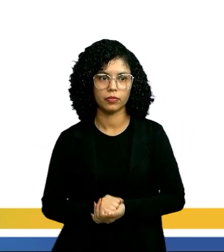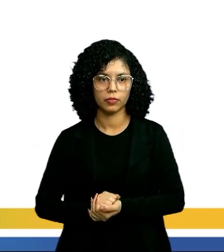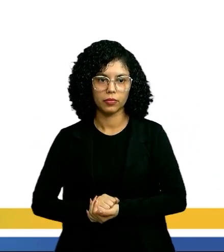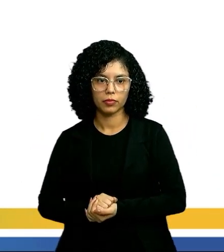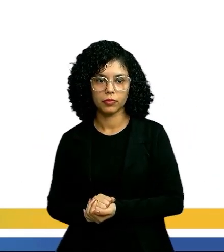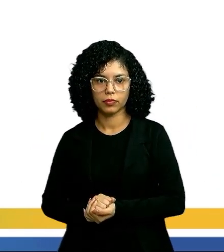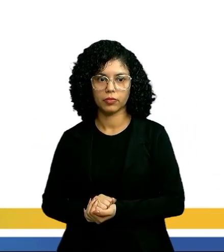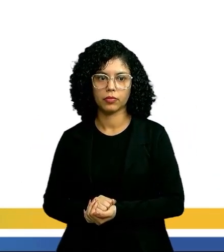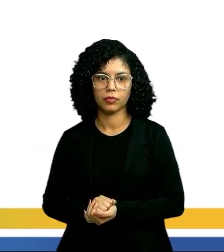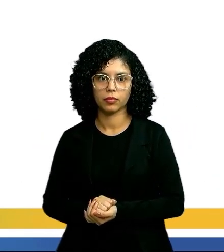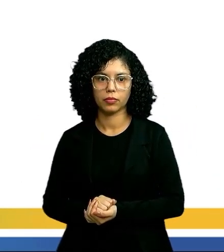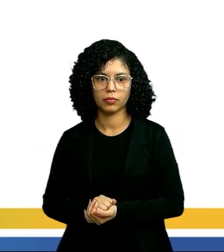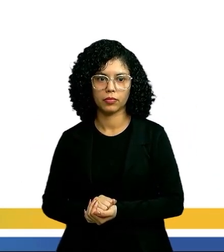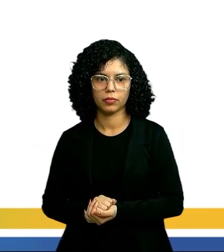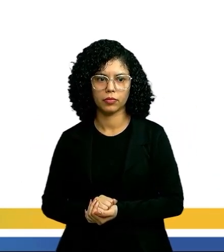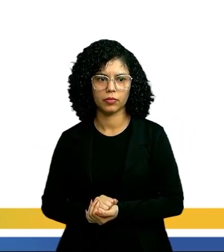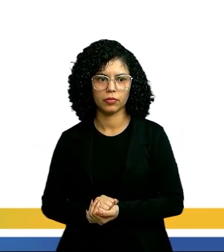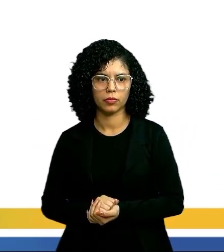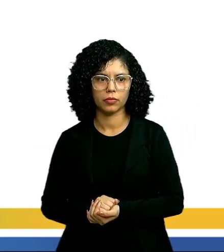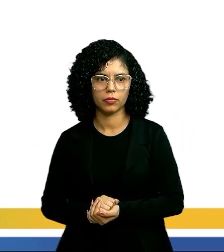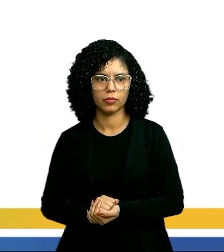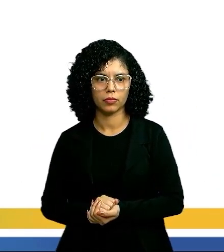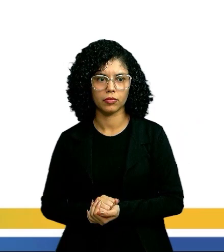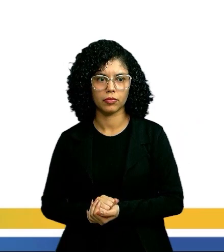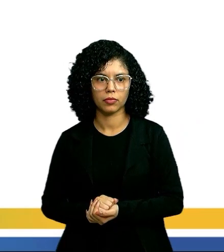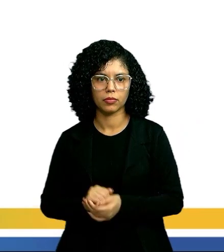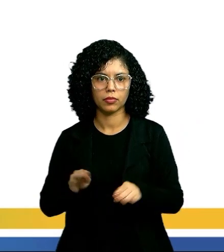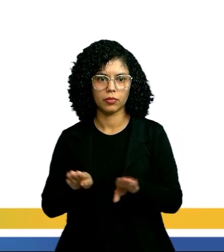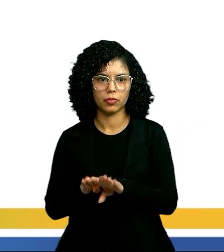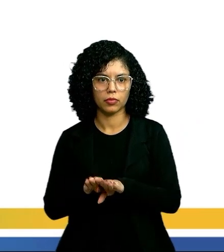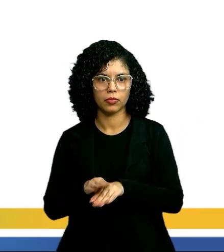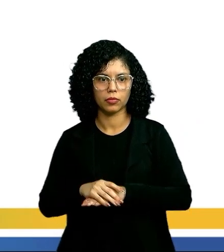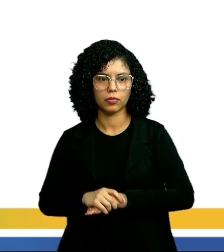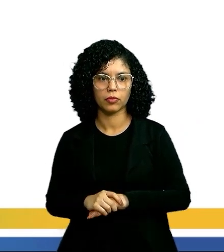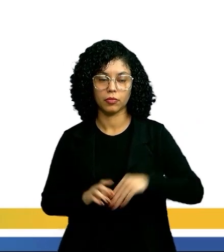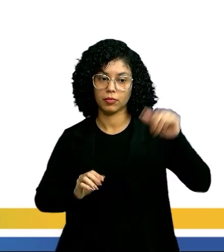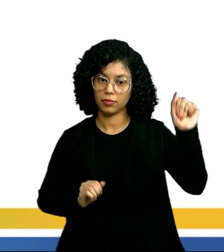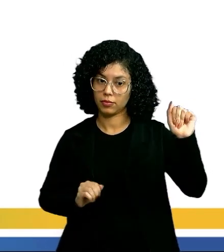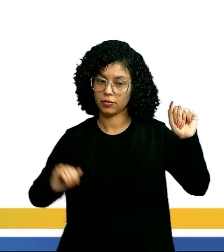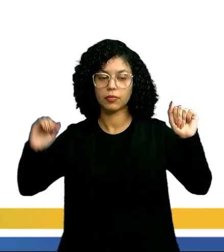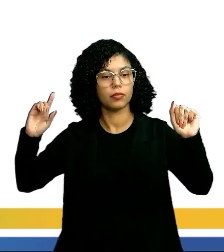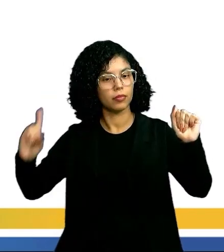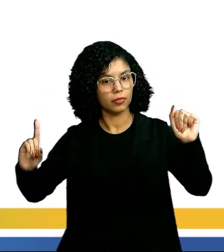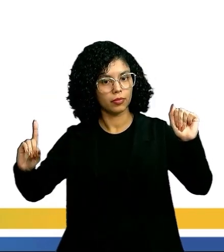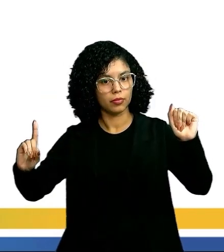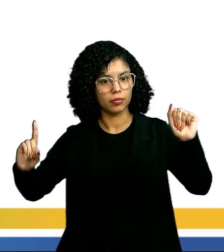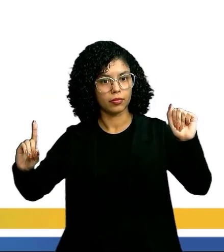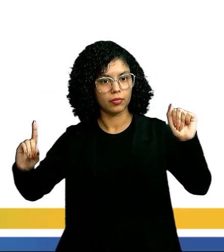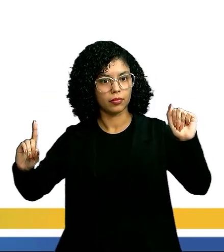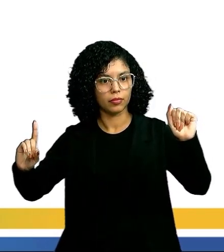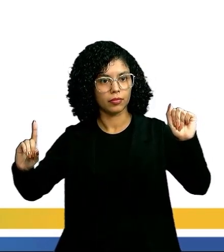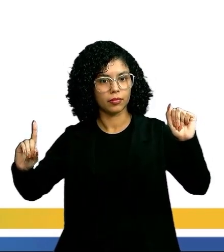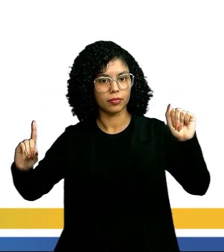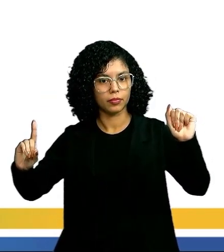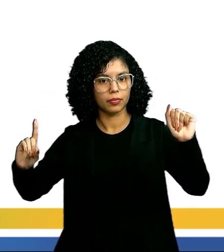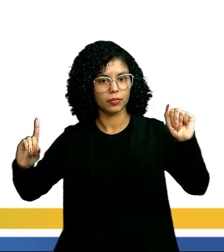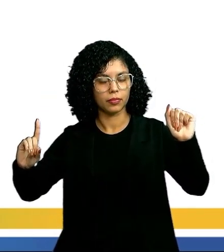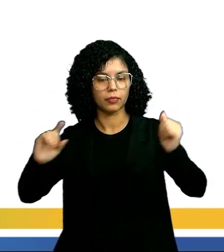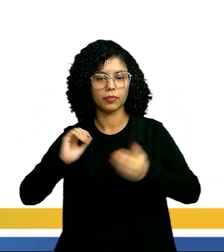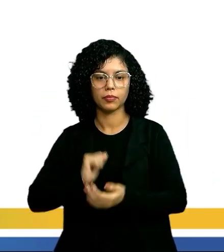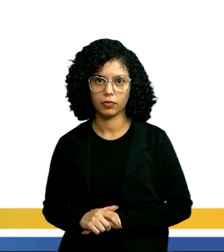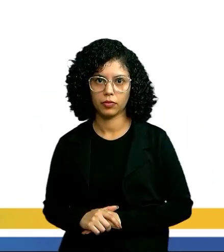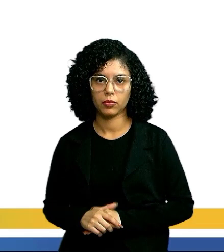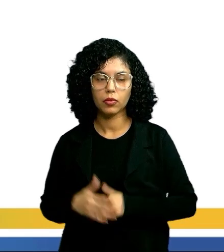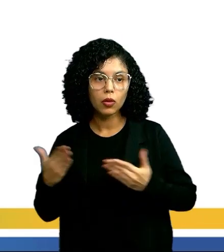e a alternativa A, não é isso? Não, desculpa, a alternativa A e a alternativa